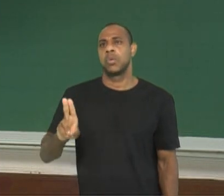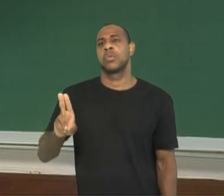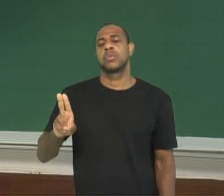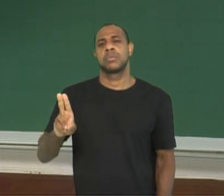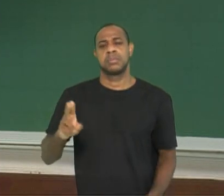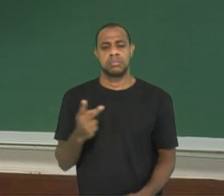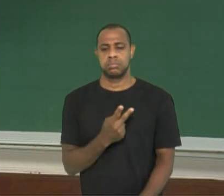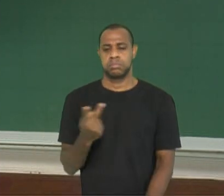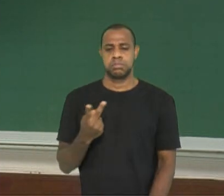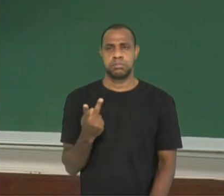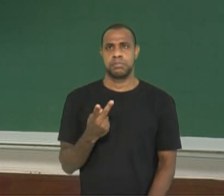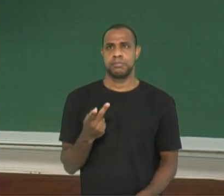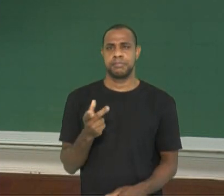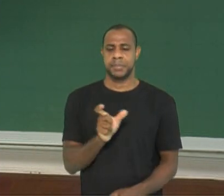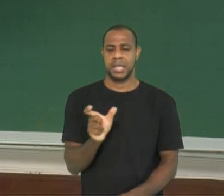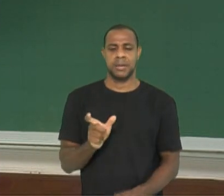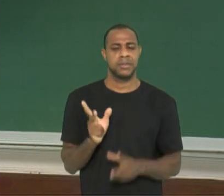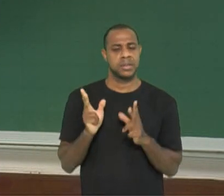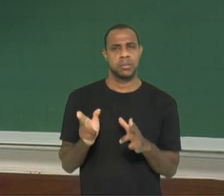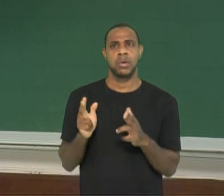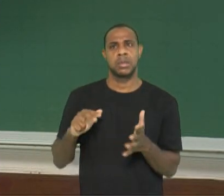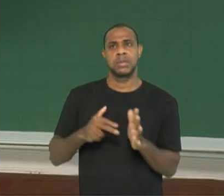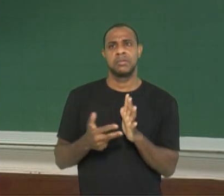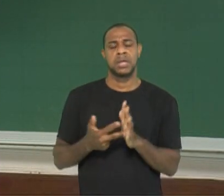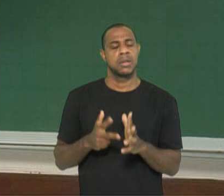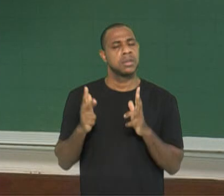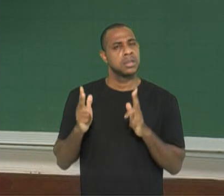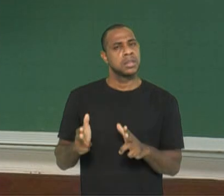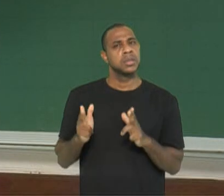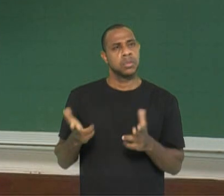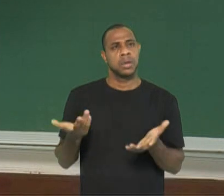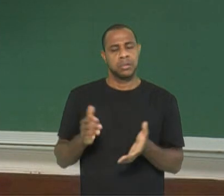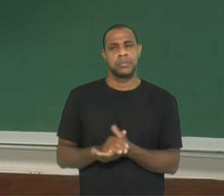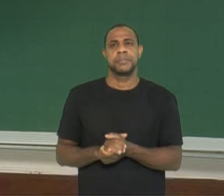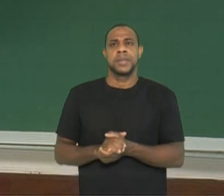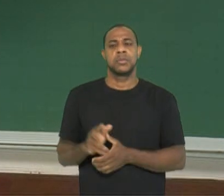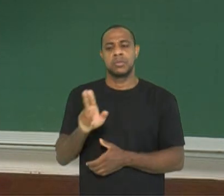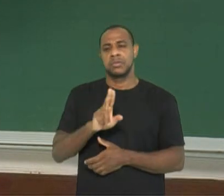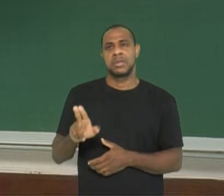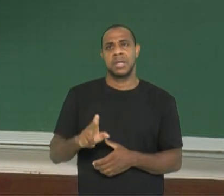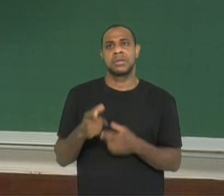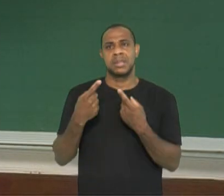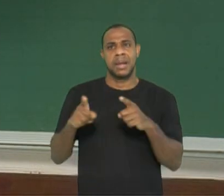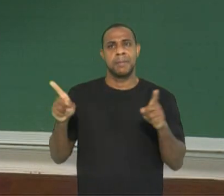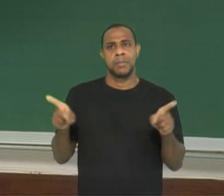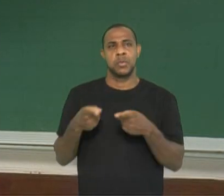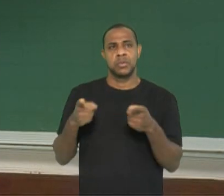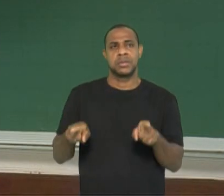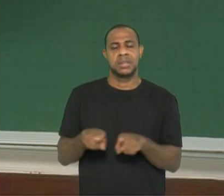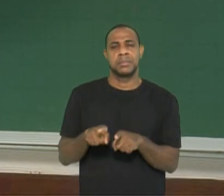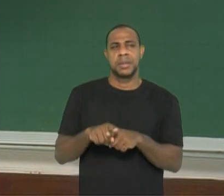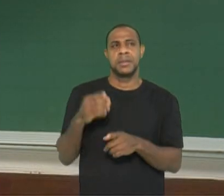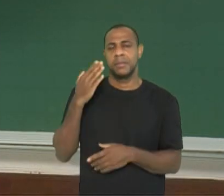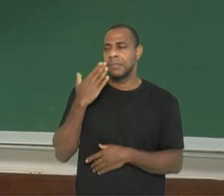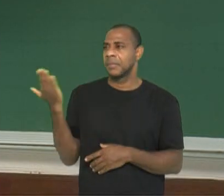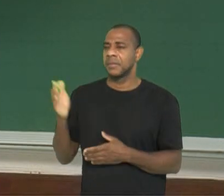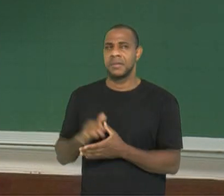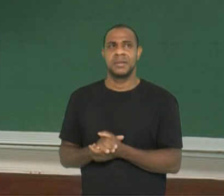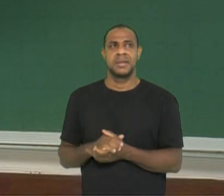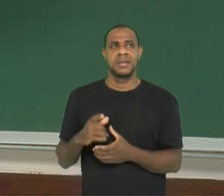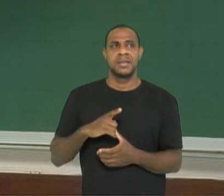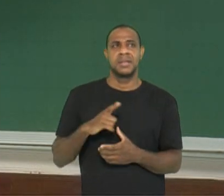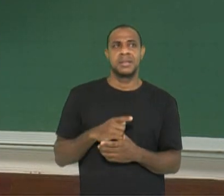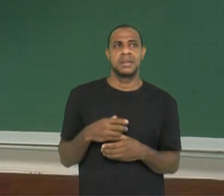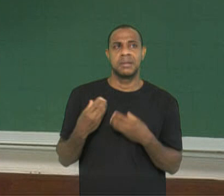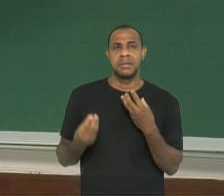Essa troca de palavra é que escapava à censura e era utilizada nas letras. Então, a jogada que eles faziam, eles davam tapa de